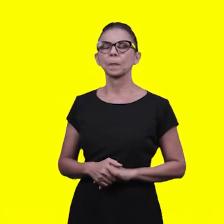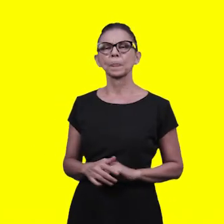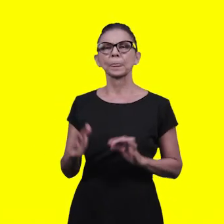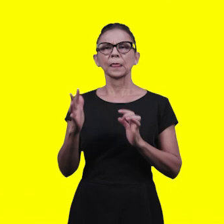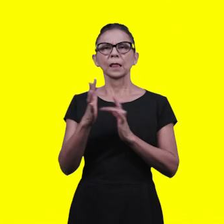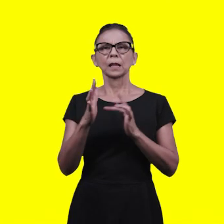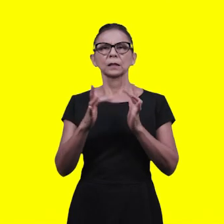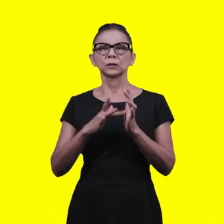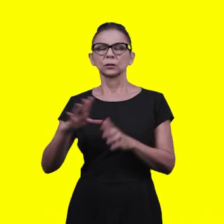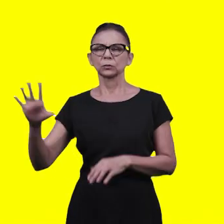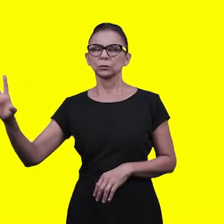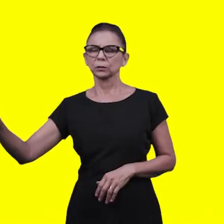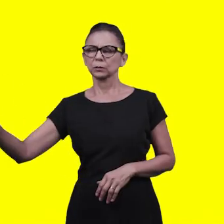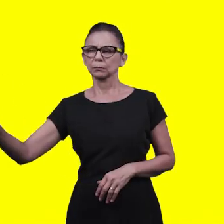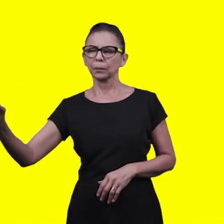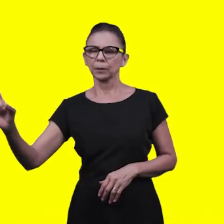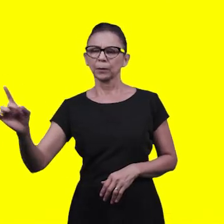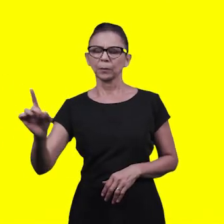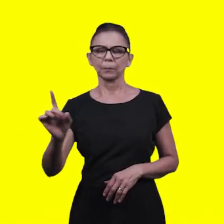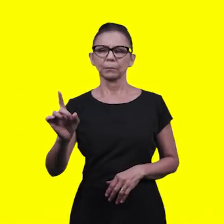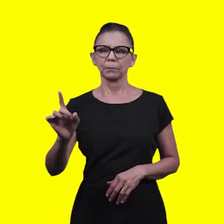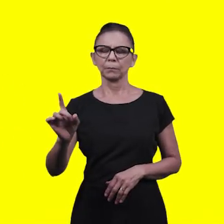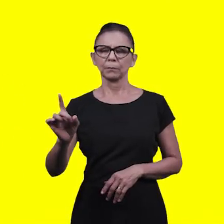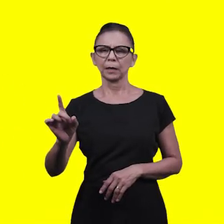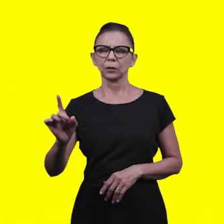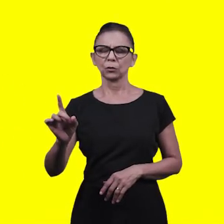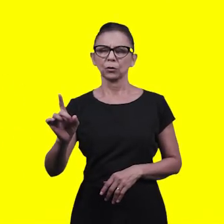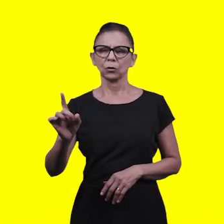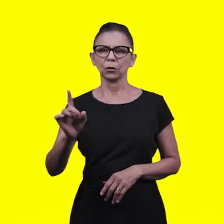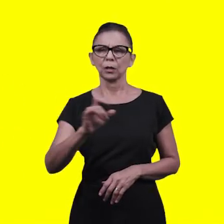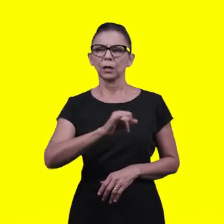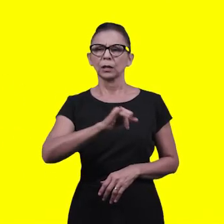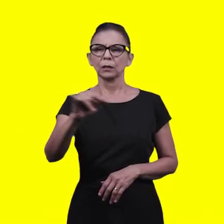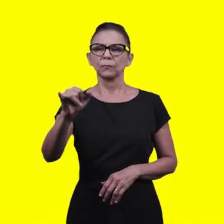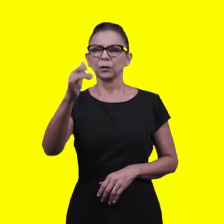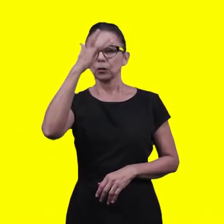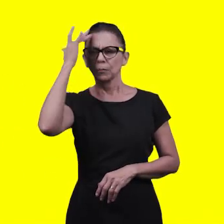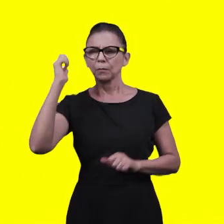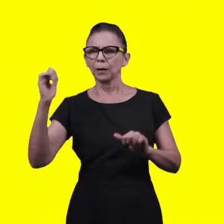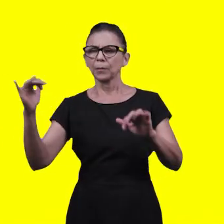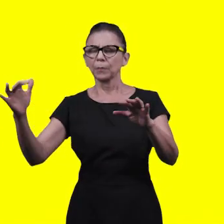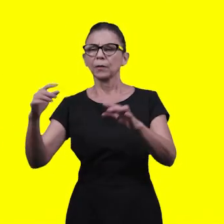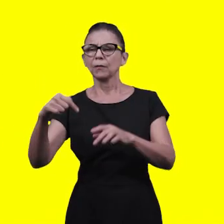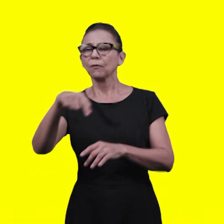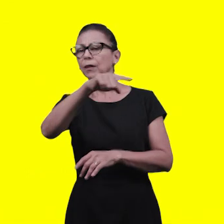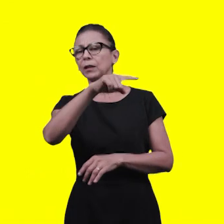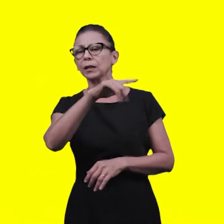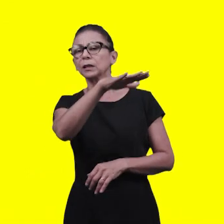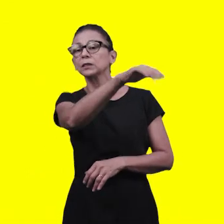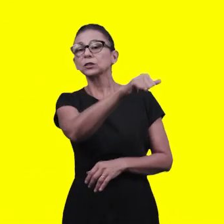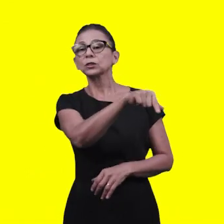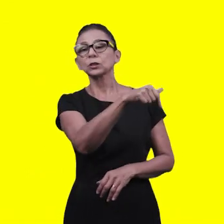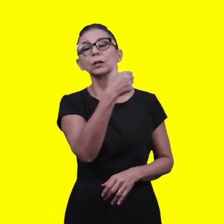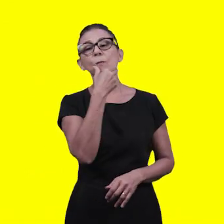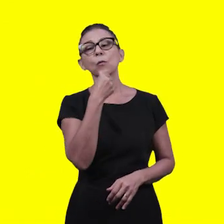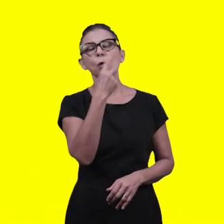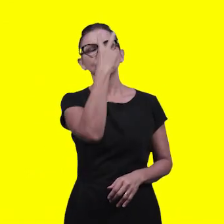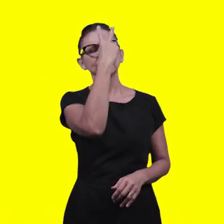parando, disse que o chamassem. E chamaram o cego, dizendo-lhe: Tem bom